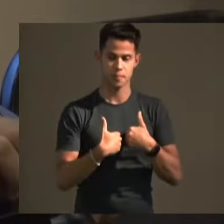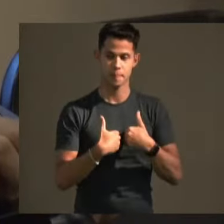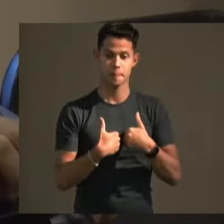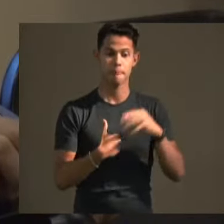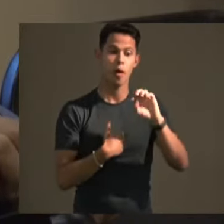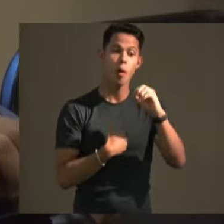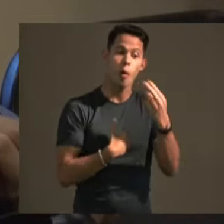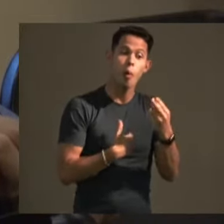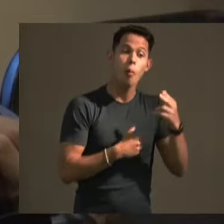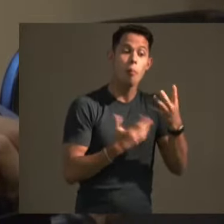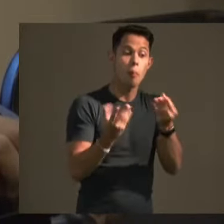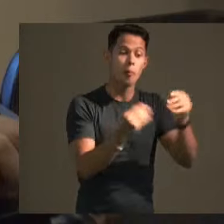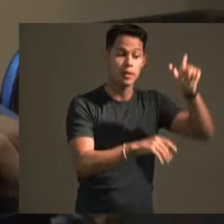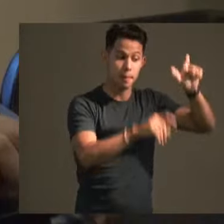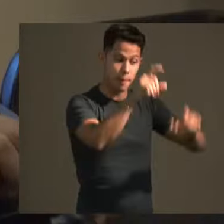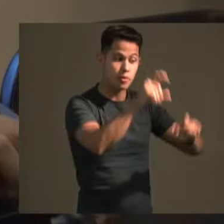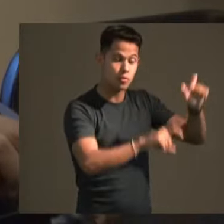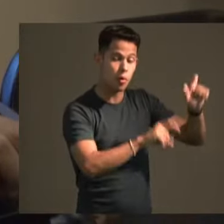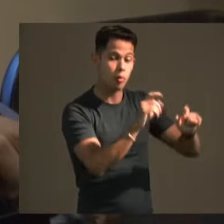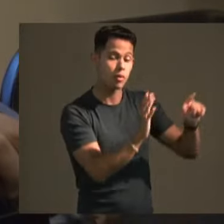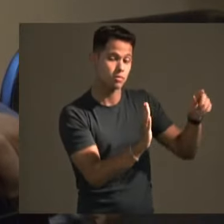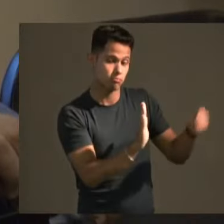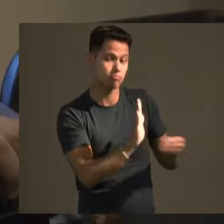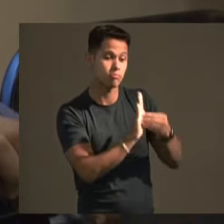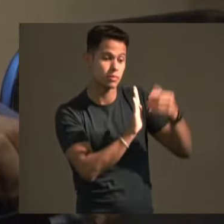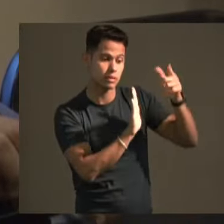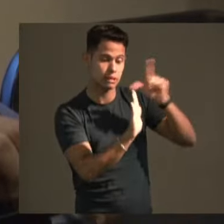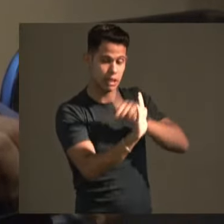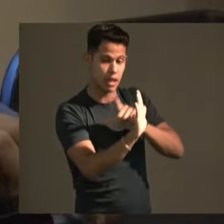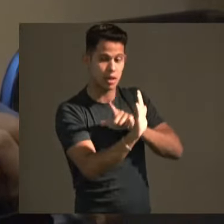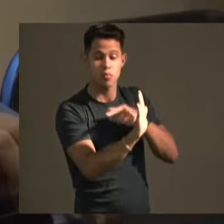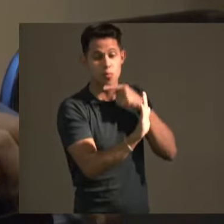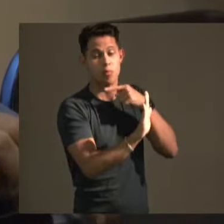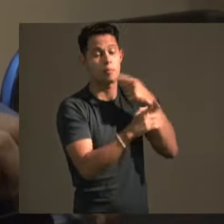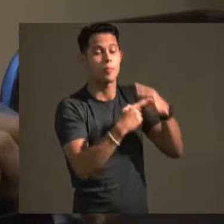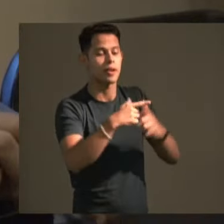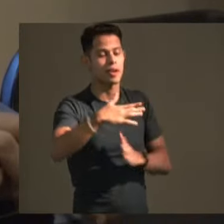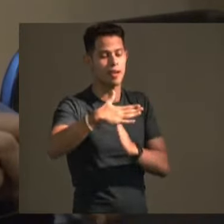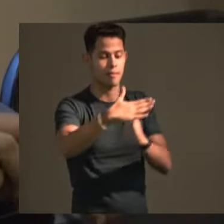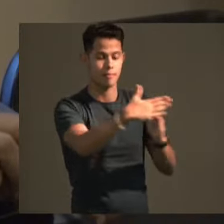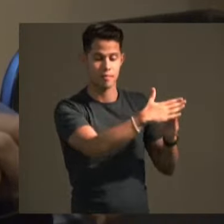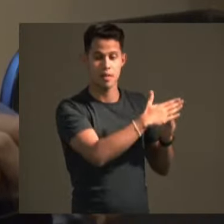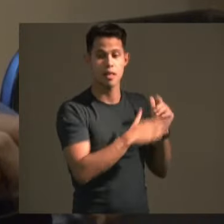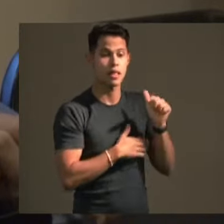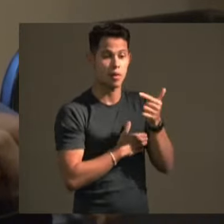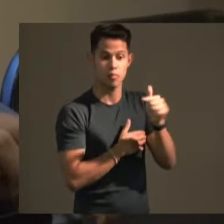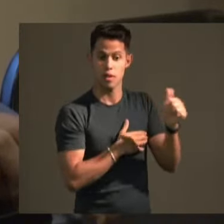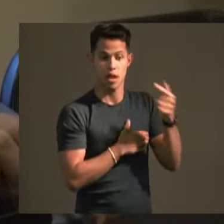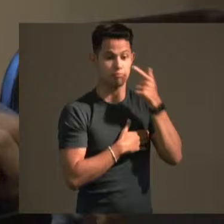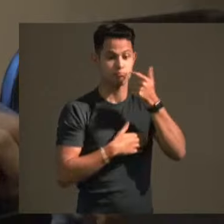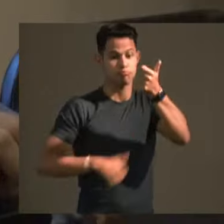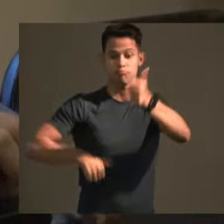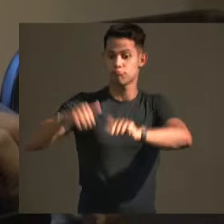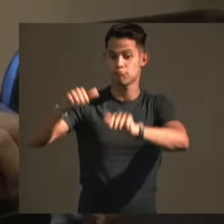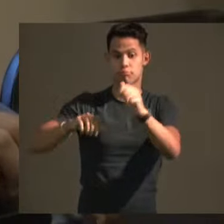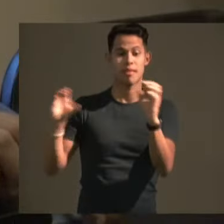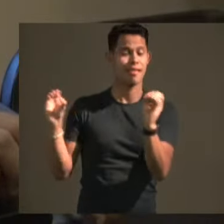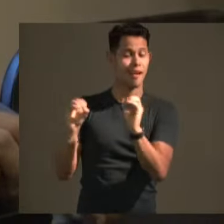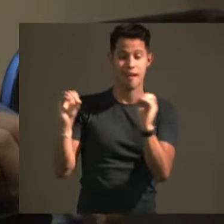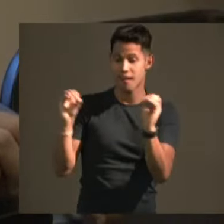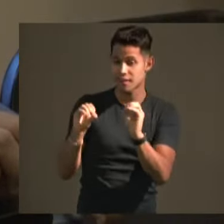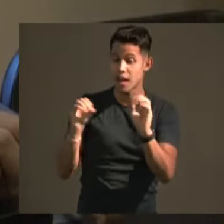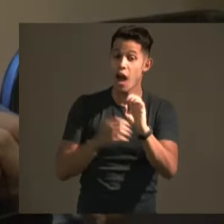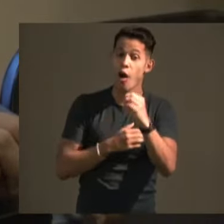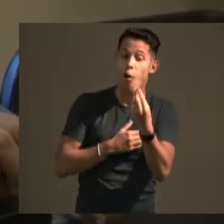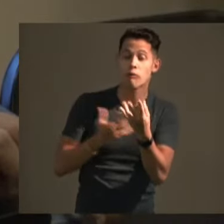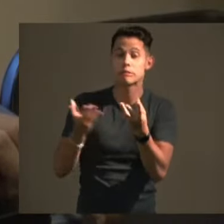foram validadas como sendo, não serão, porque não têm os impedimentos, né? Não foi visto os impedimentos suficientes, ou só